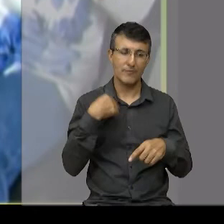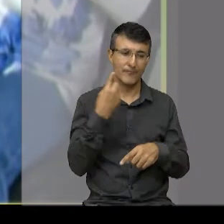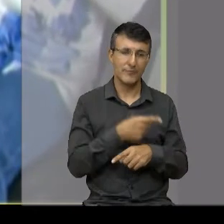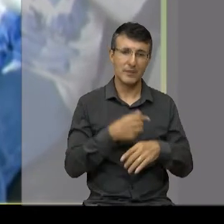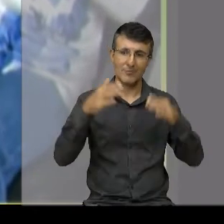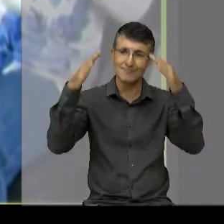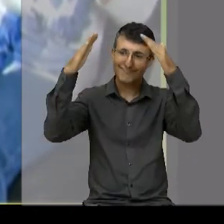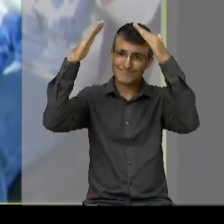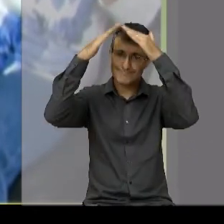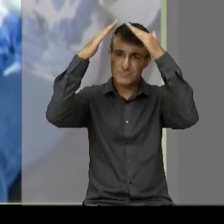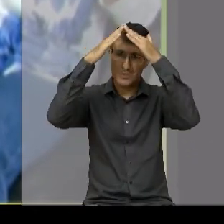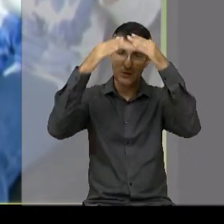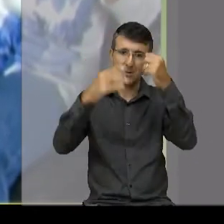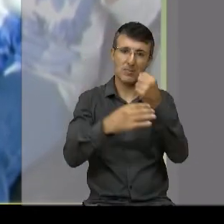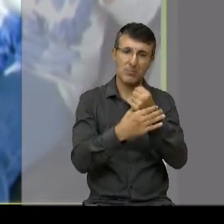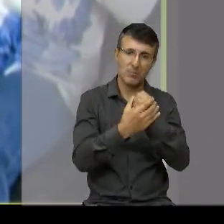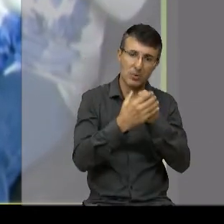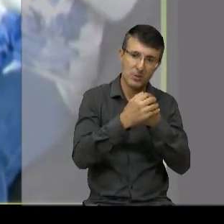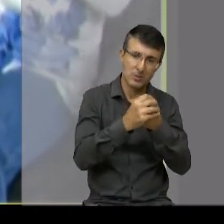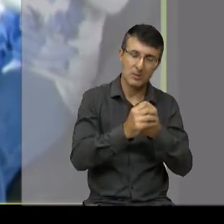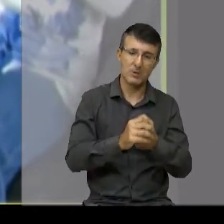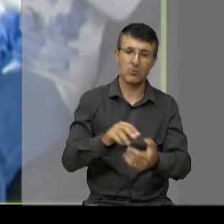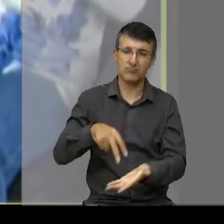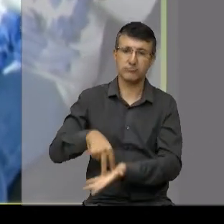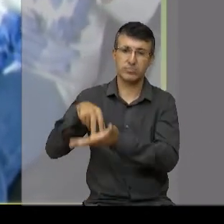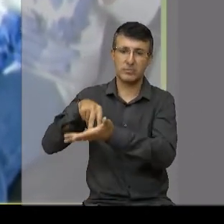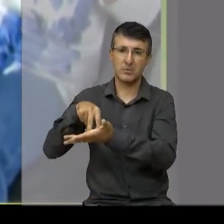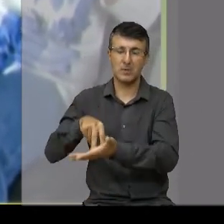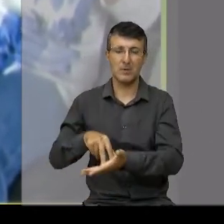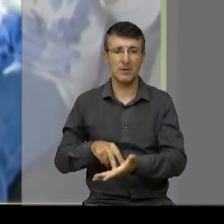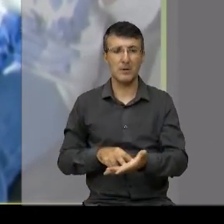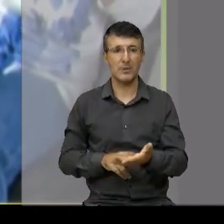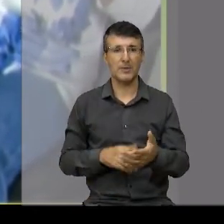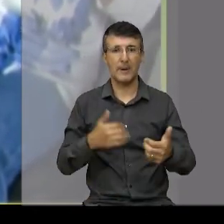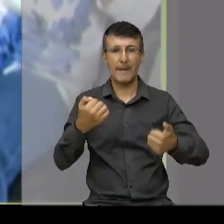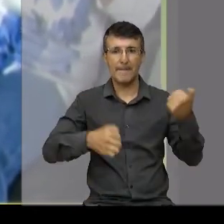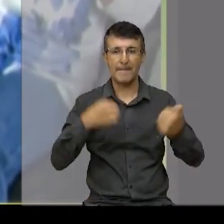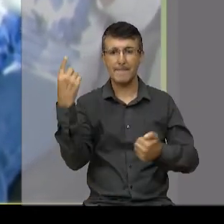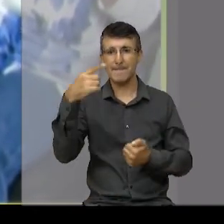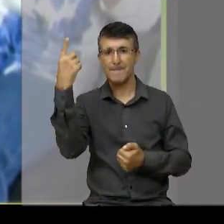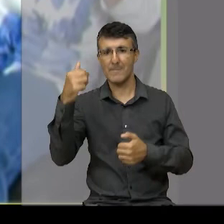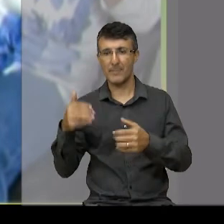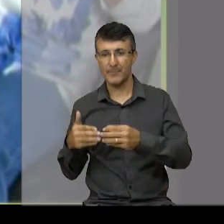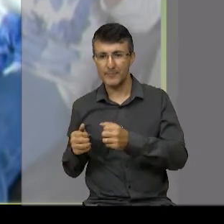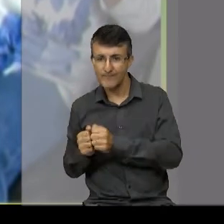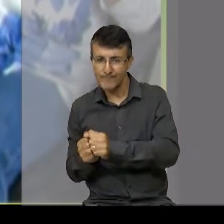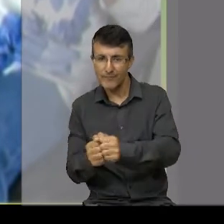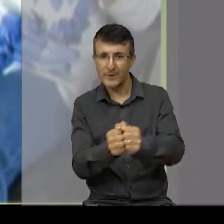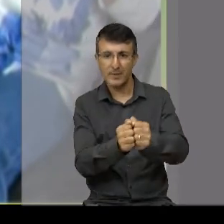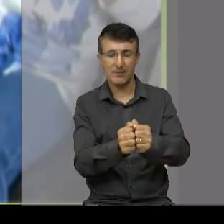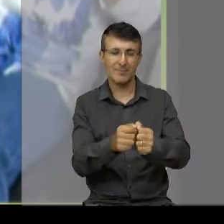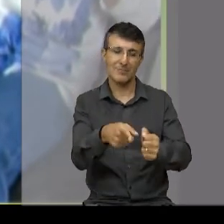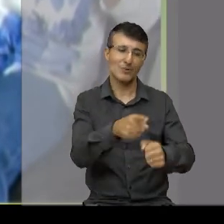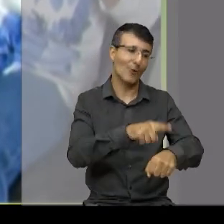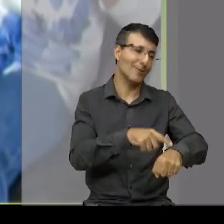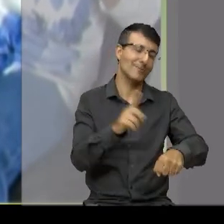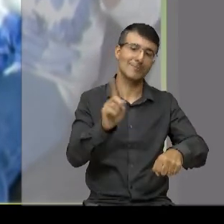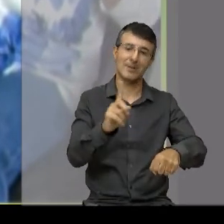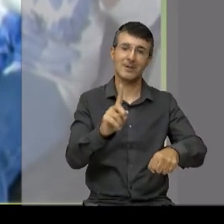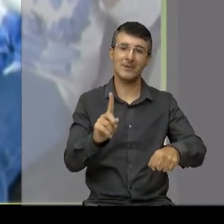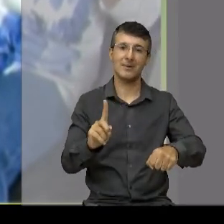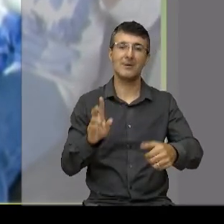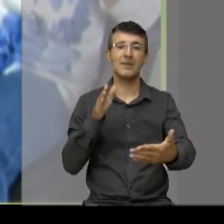na delegacia, a patrulha da mulher tem que estar acompanhando, mas não é só acompanhar naquele momento. É acompanhar até ela se